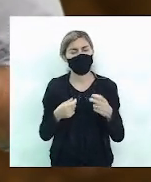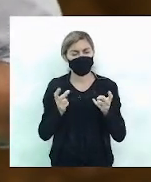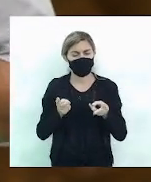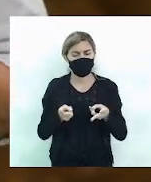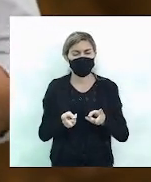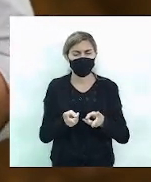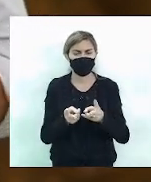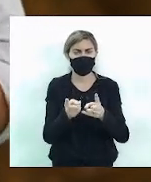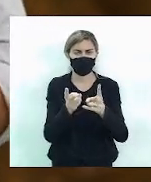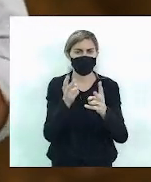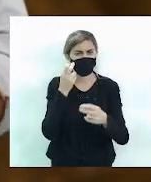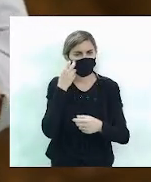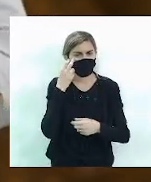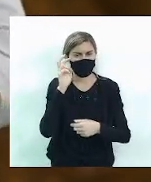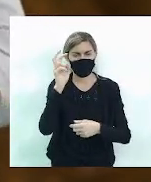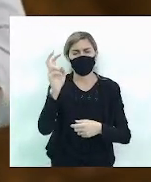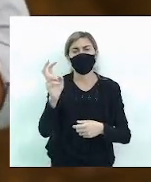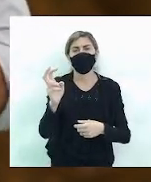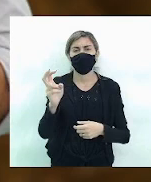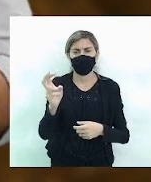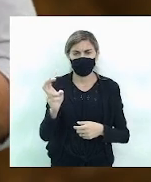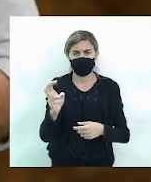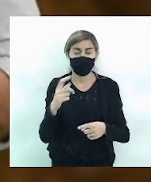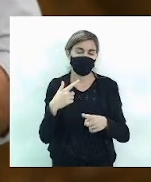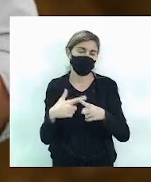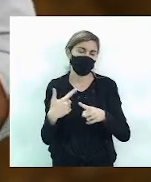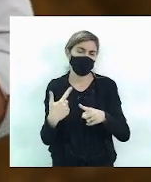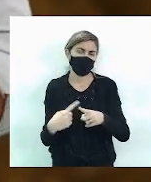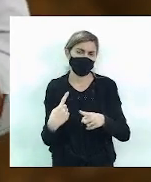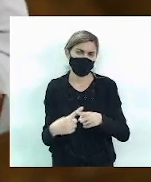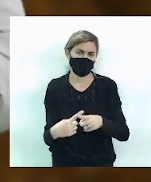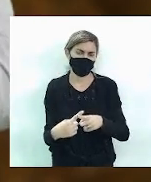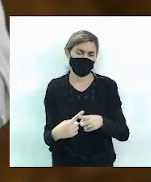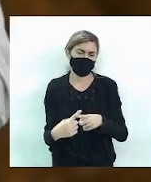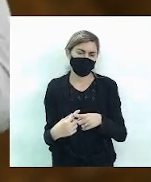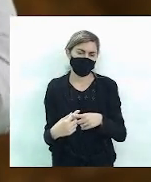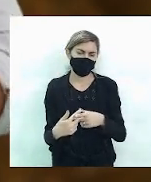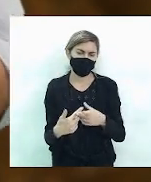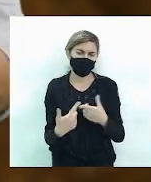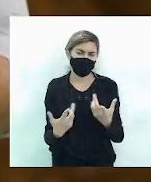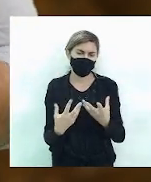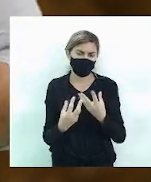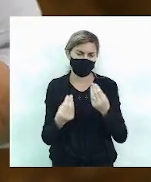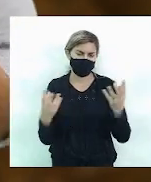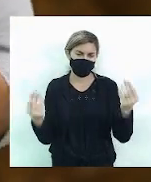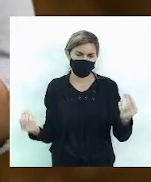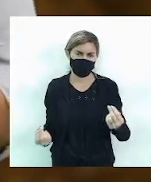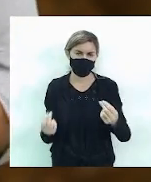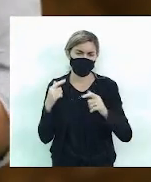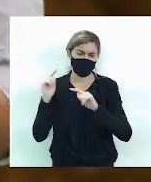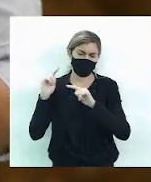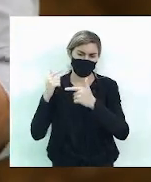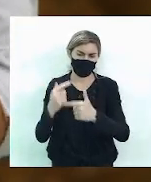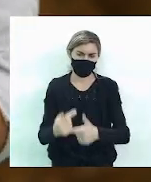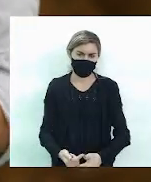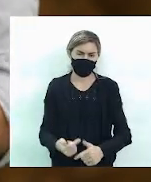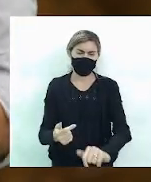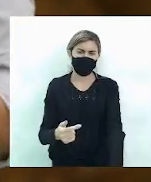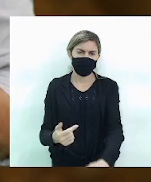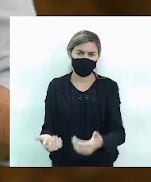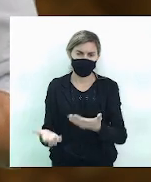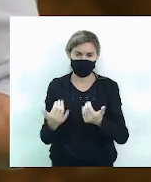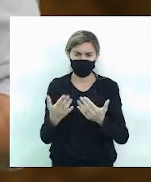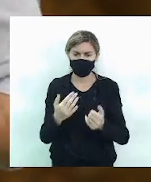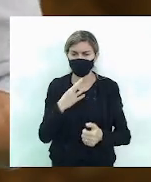manter essa cultura, né? Por quê? Porque muitas vezes as gerações, os mais jovens, às